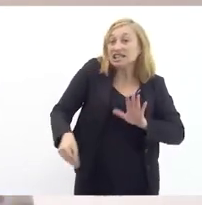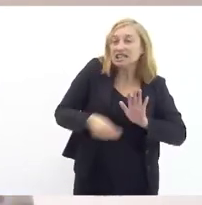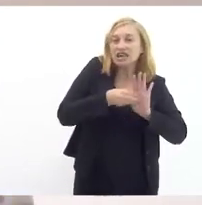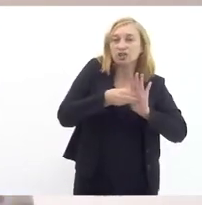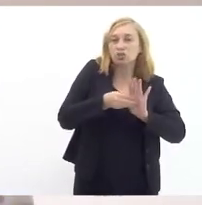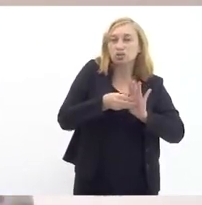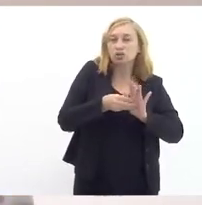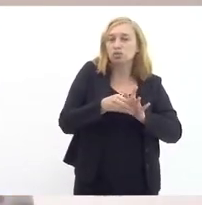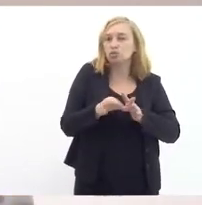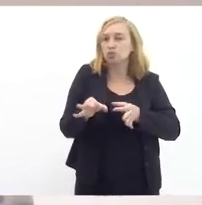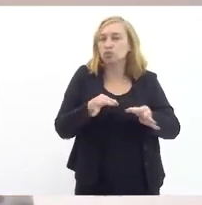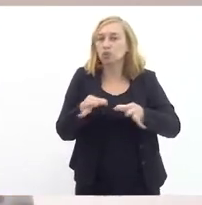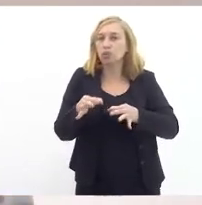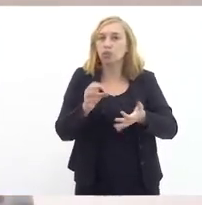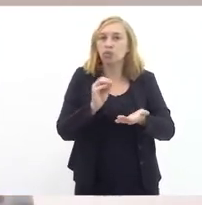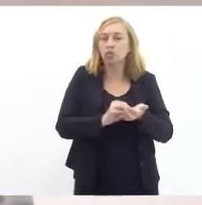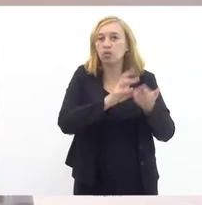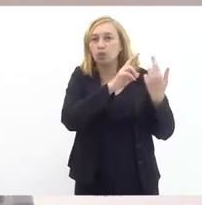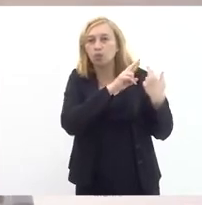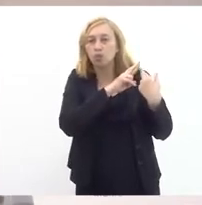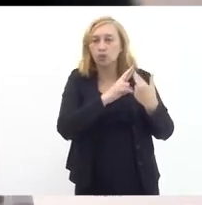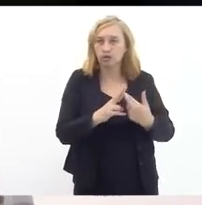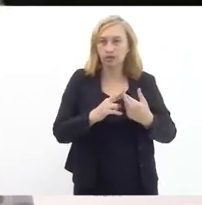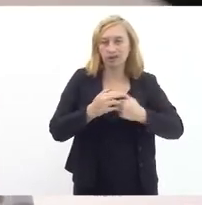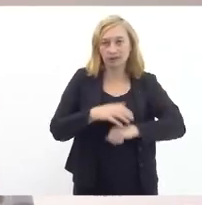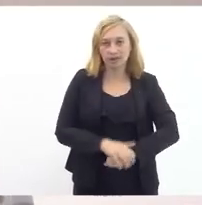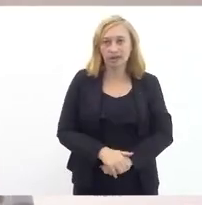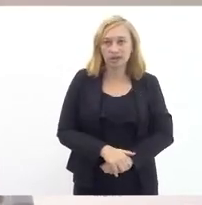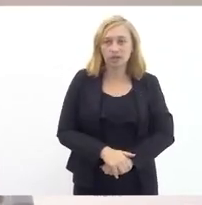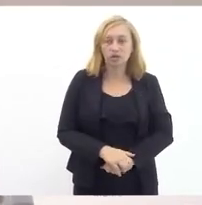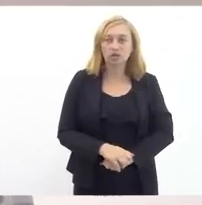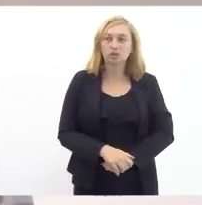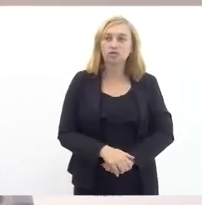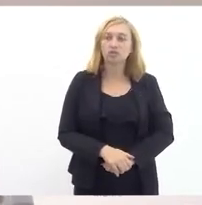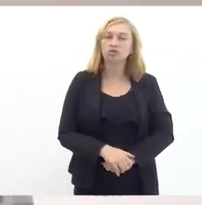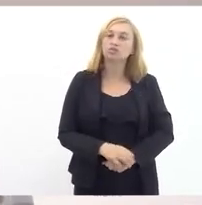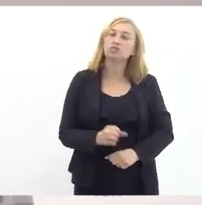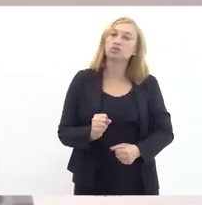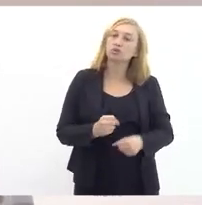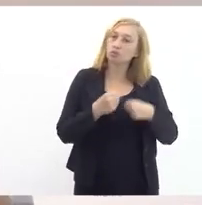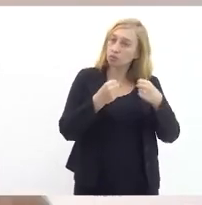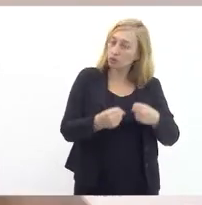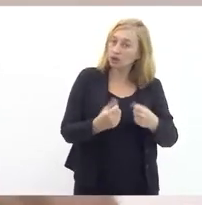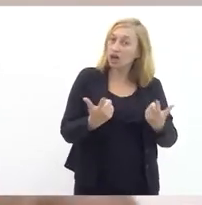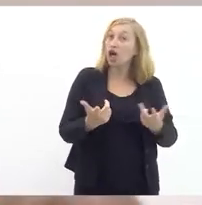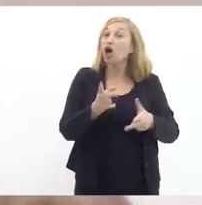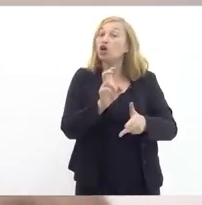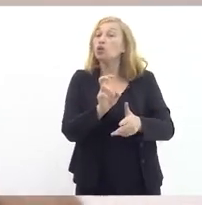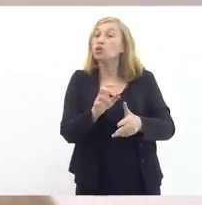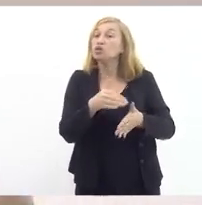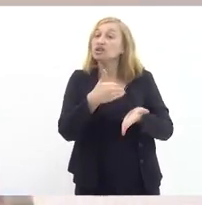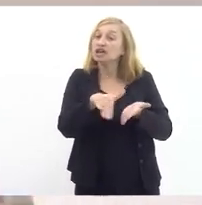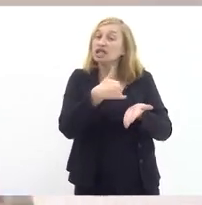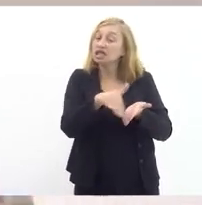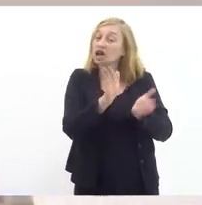de irresponsabilidade do poder concedente. E o secretário